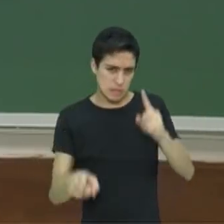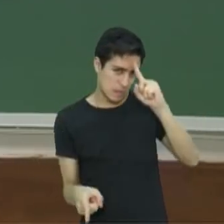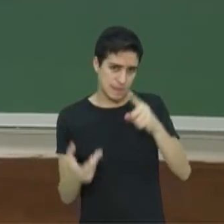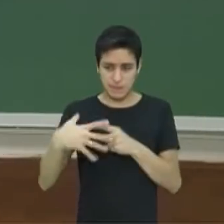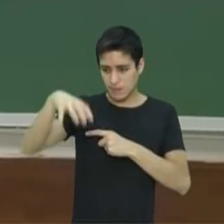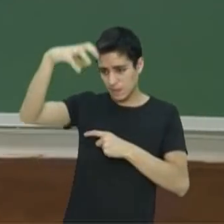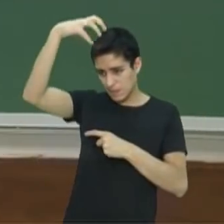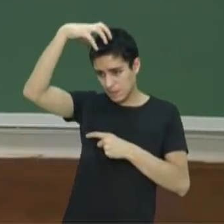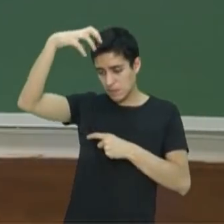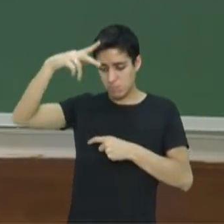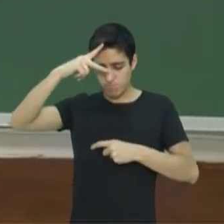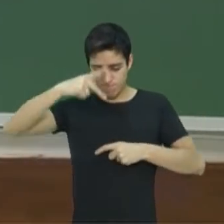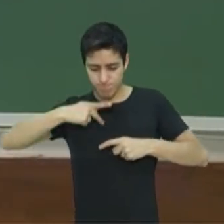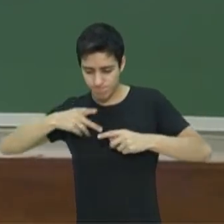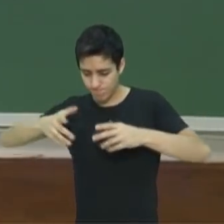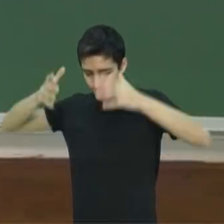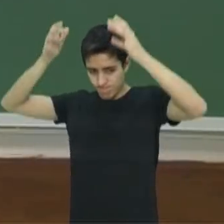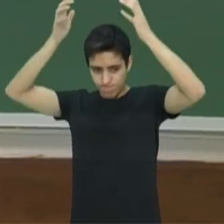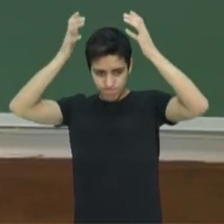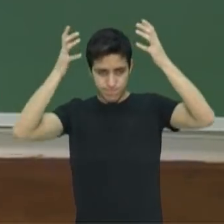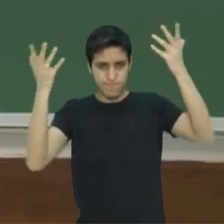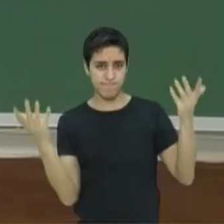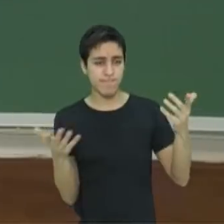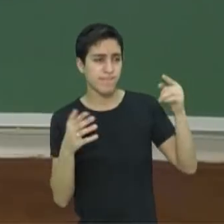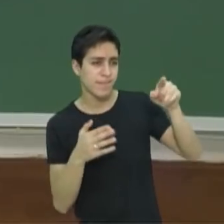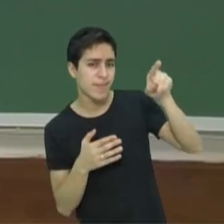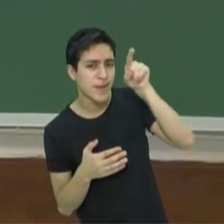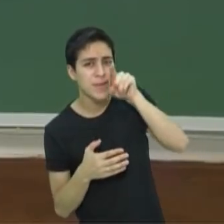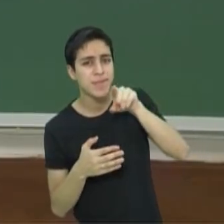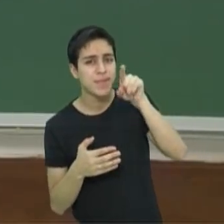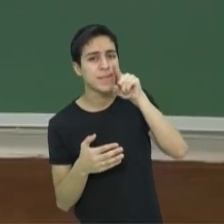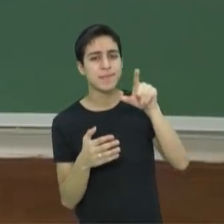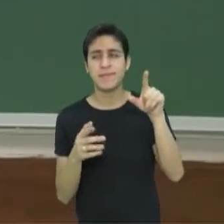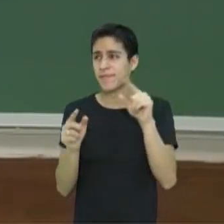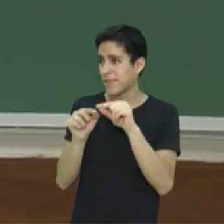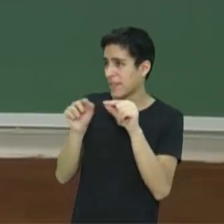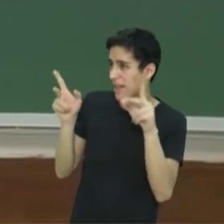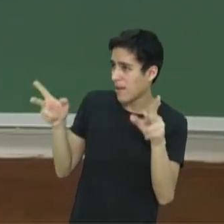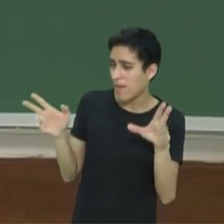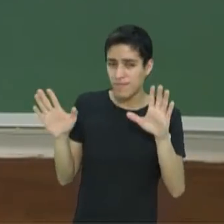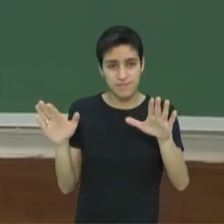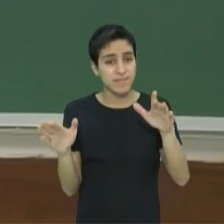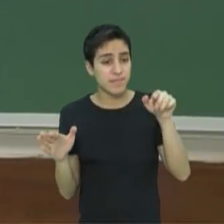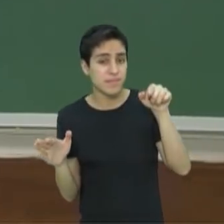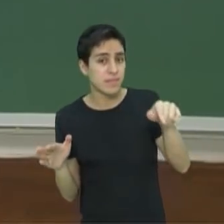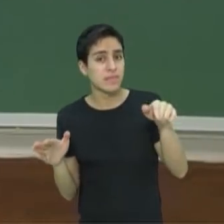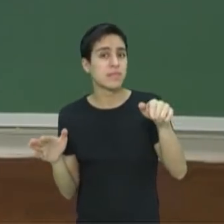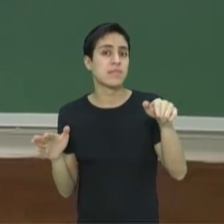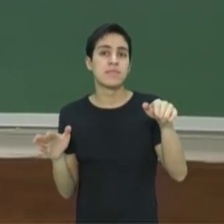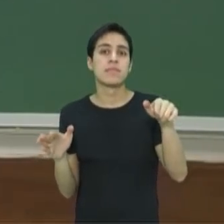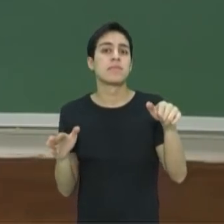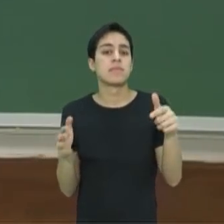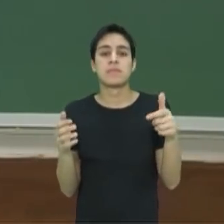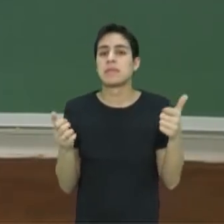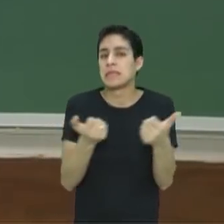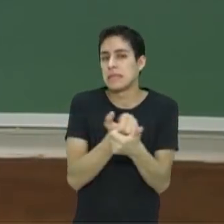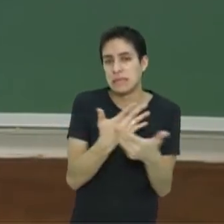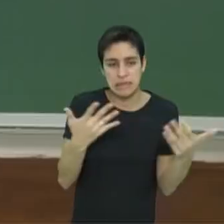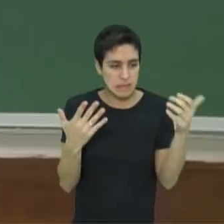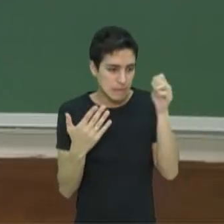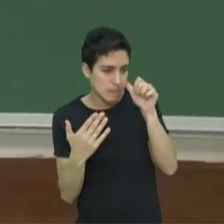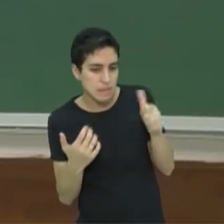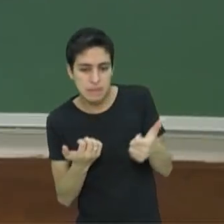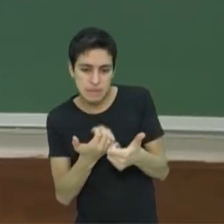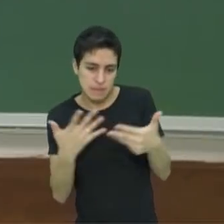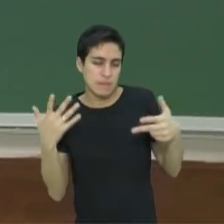sendo autocoroado. E enquanto nos Estados Unidos, eles também não fizeram isso? Fizeram, mas eles não estenderam isso para mulheres, não estenderam isso para a